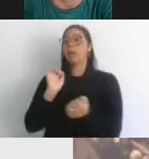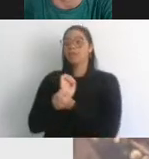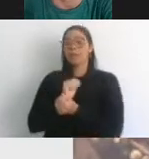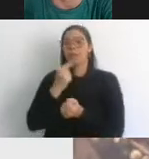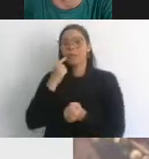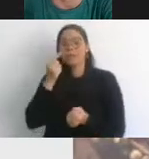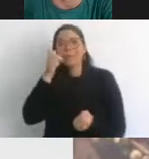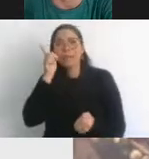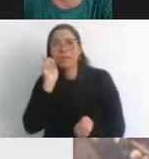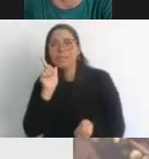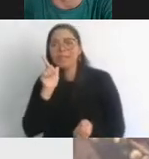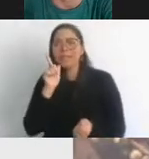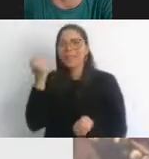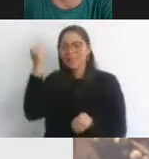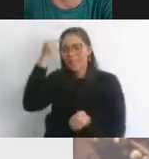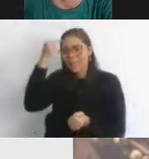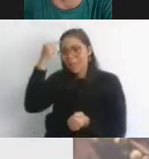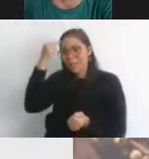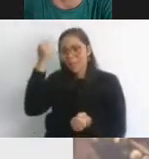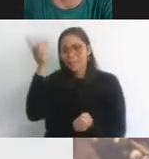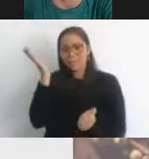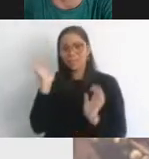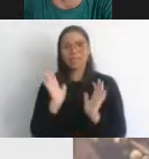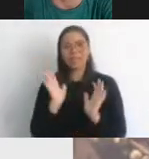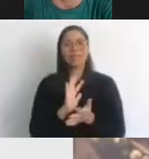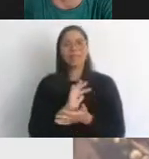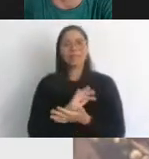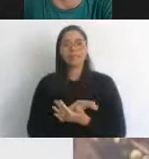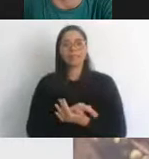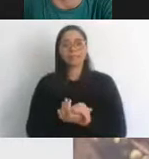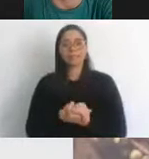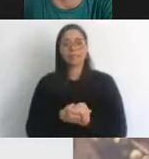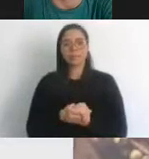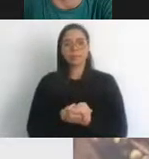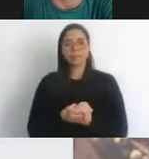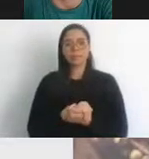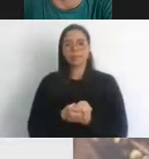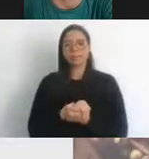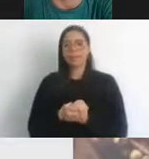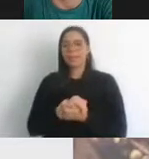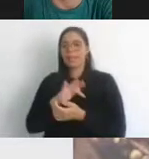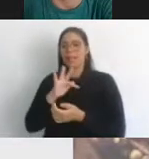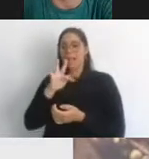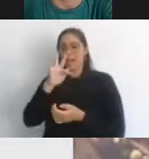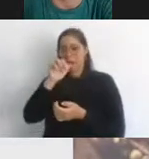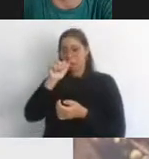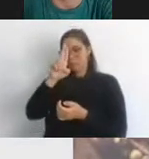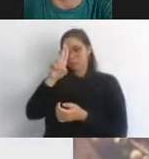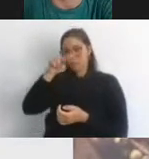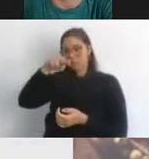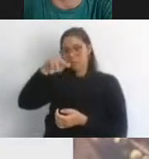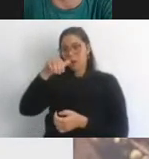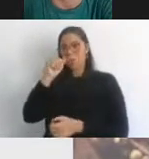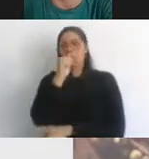sejam capazes de imaginar é um a a fauna a flora